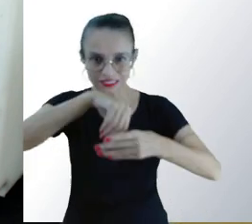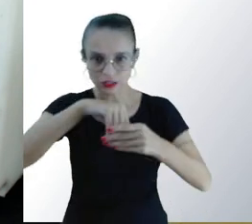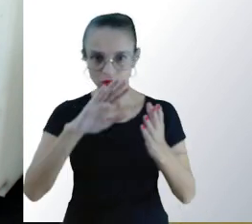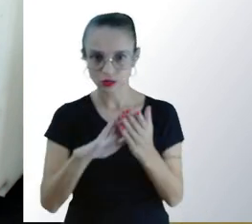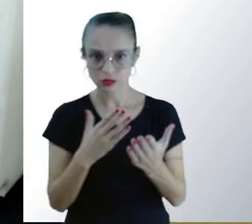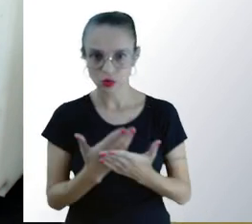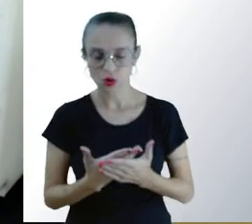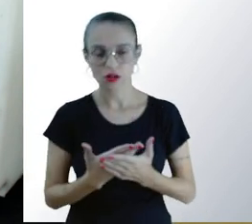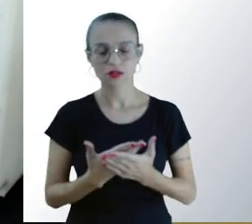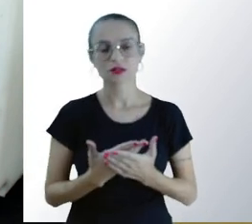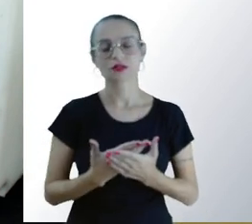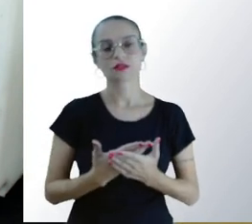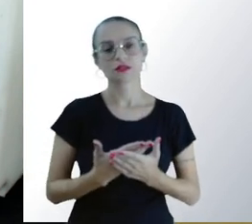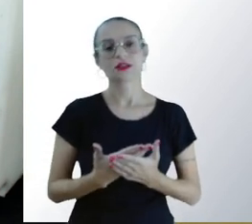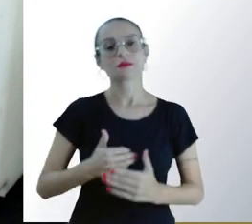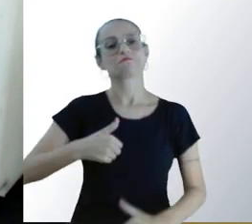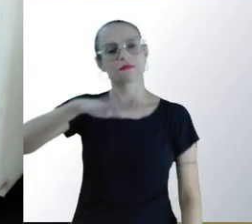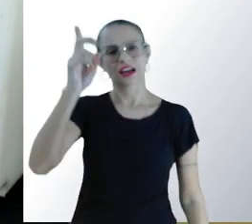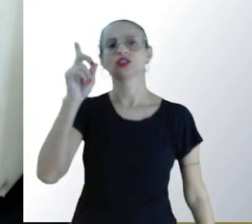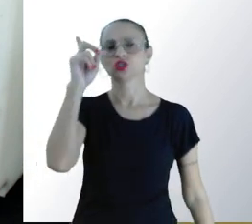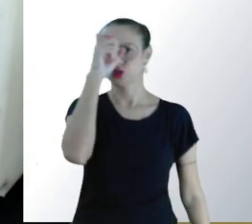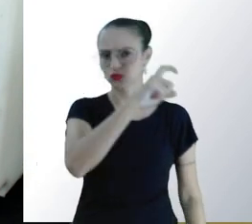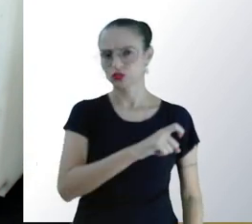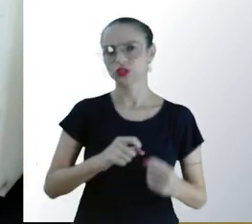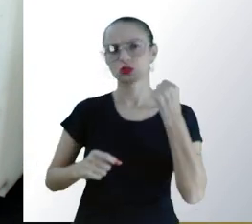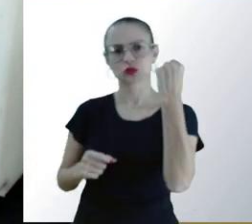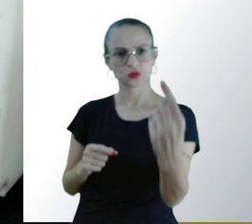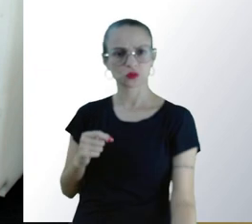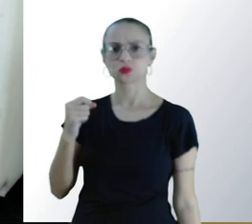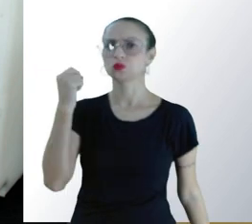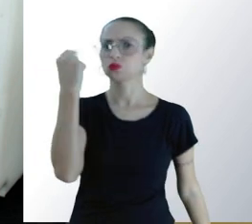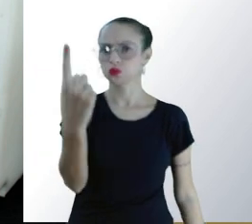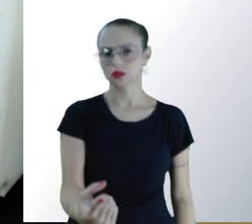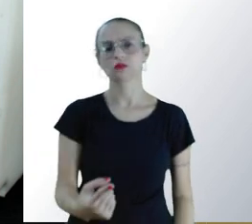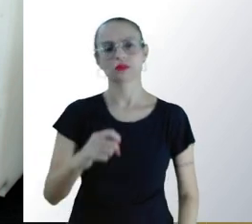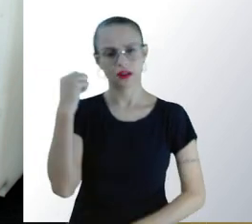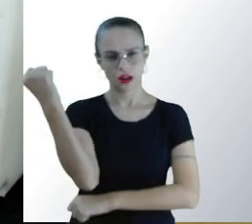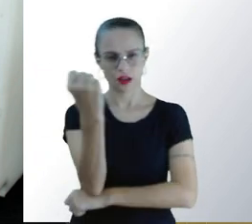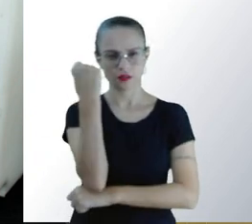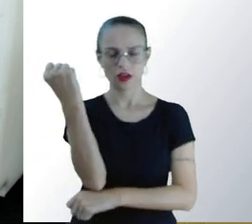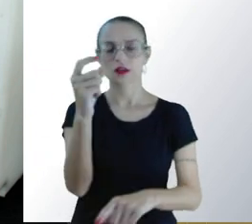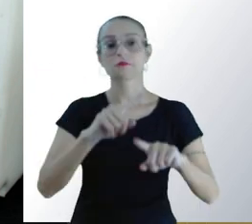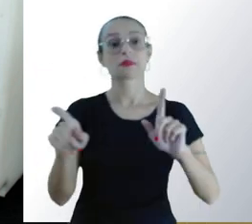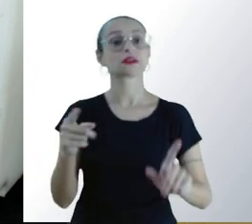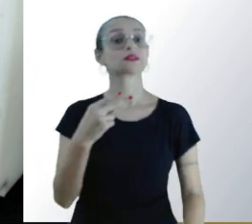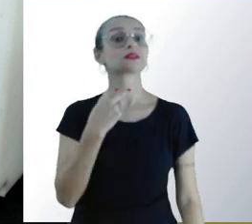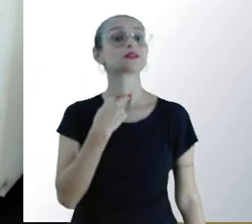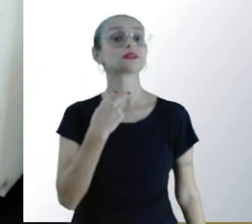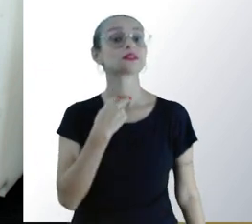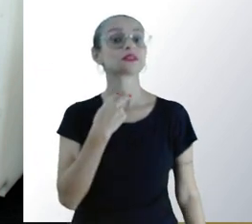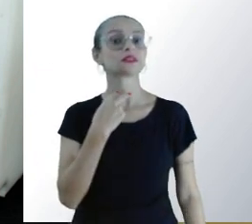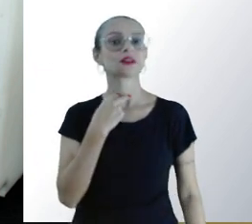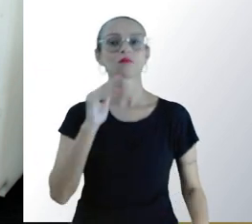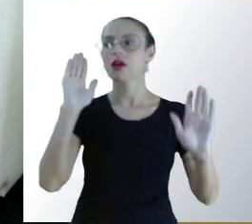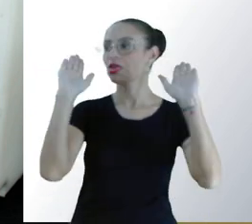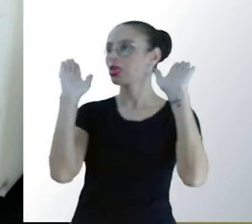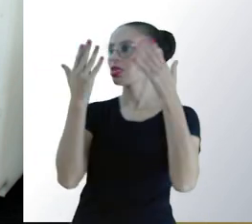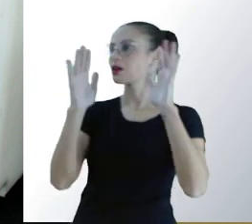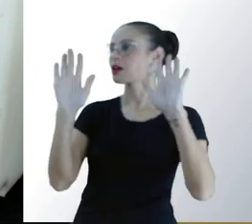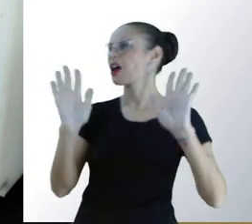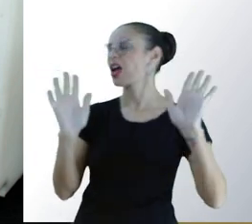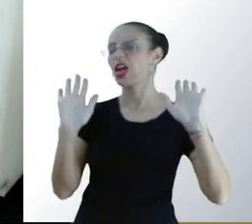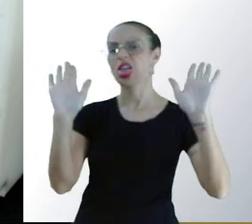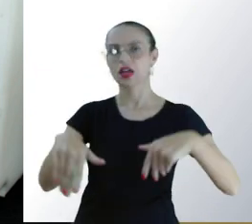escola é mais raro, porque é uma conduta até extremamente gravosa. Mas a gente não pode fechar os olhos e achar que não vai